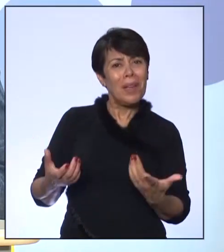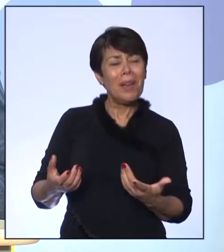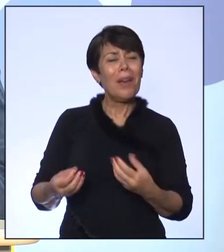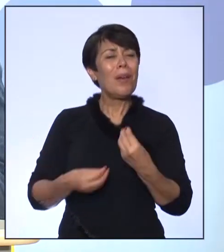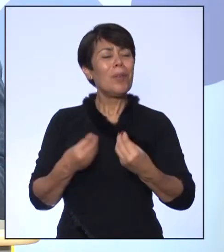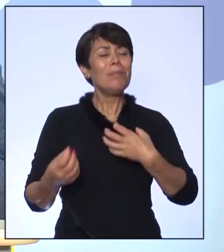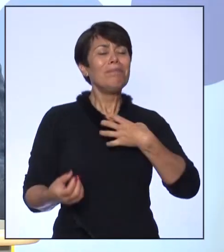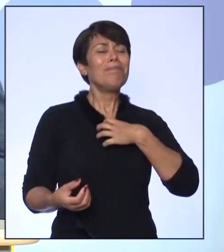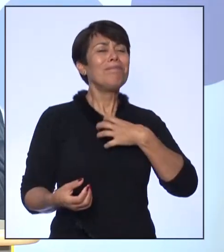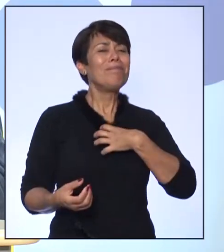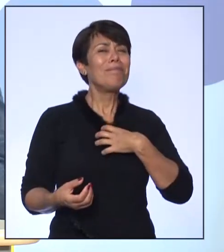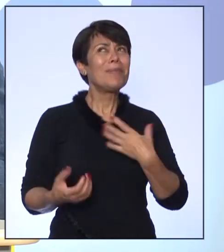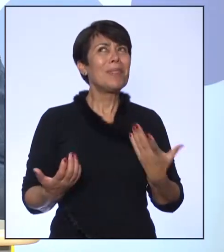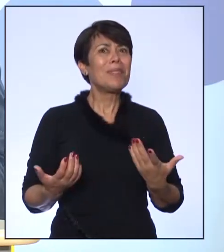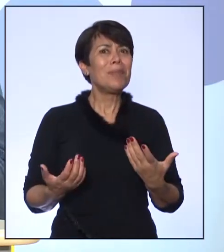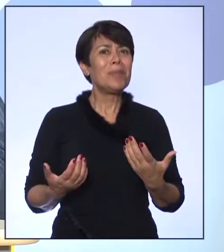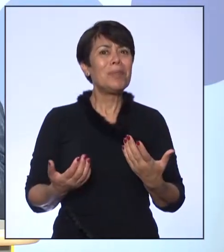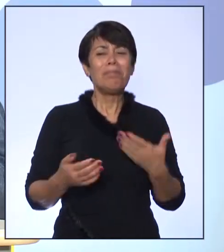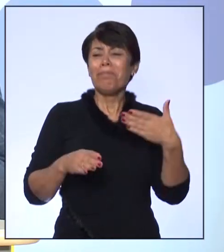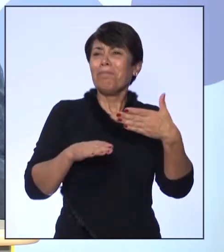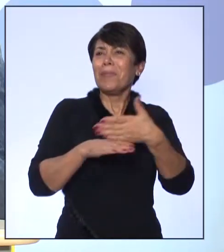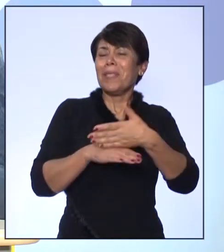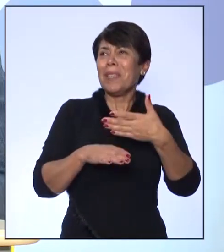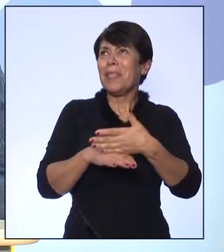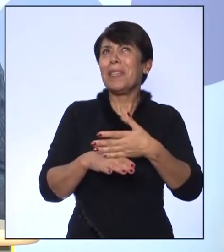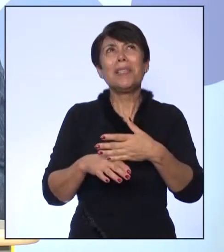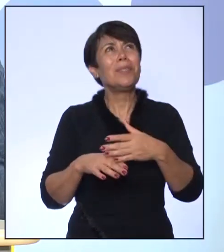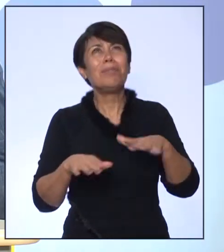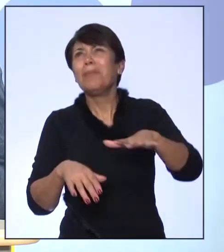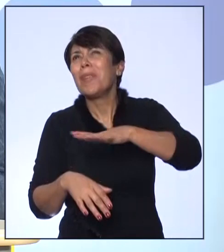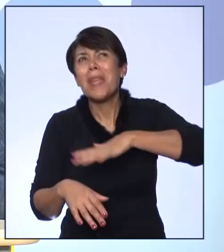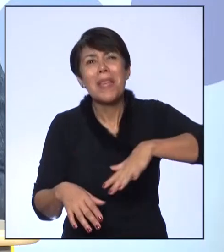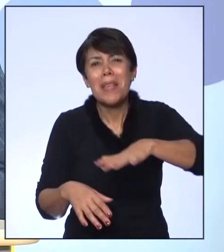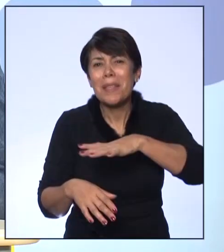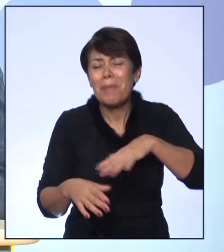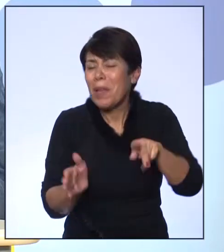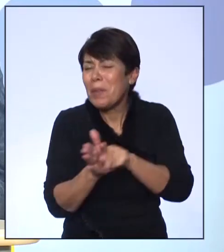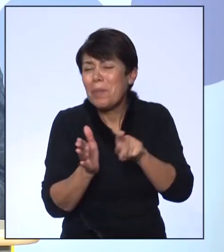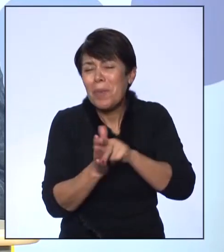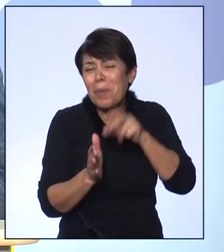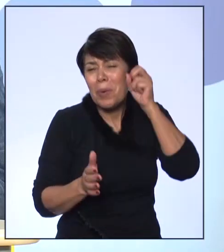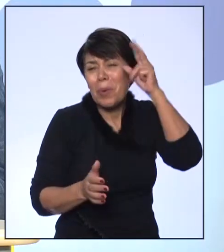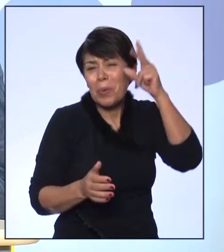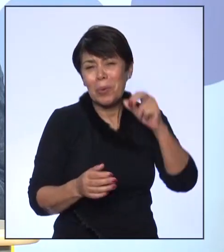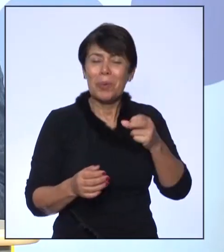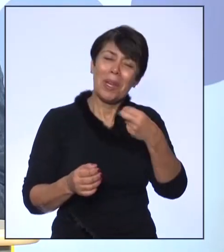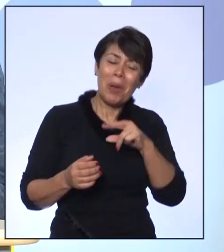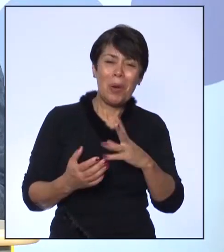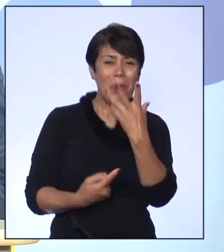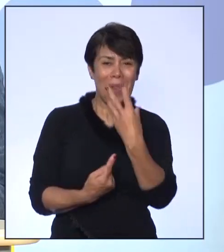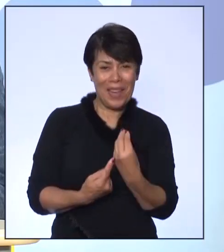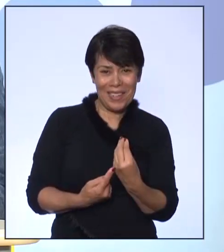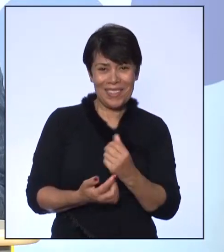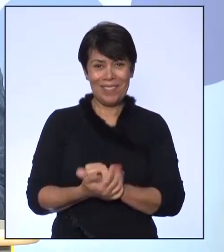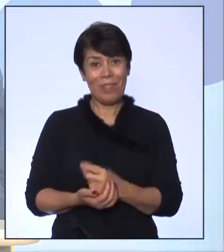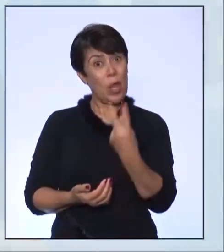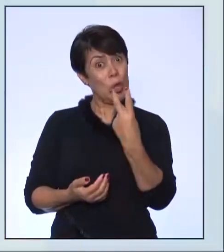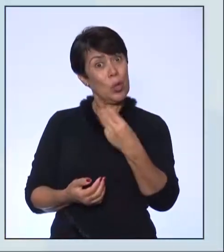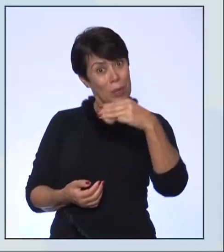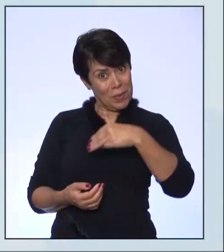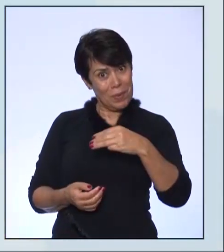você se sentiu em estar adentrando aí num espaço cultural, um espaço artístico, tá? 2 minutinhos para